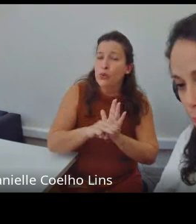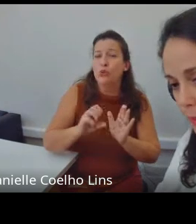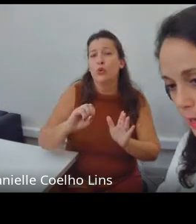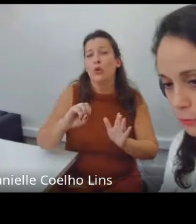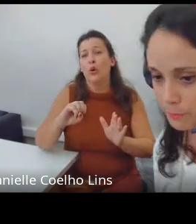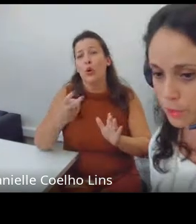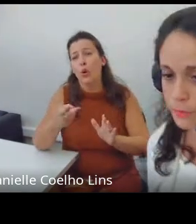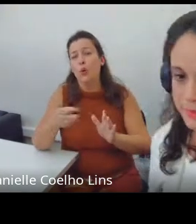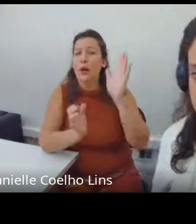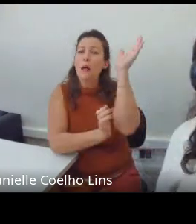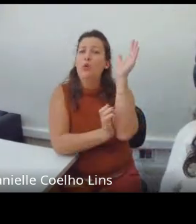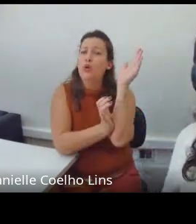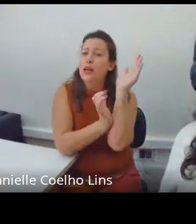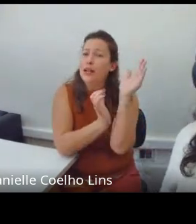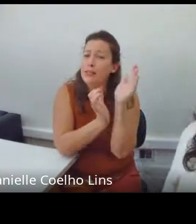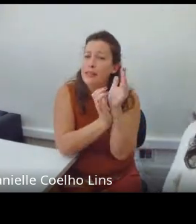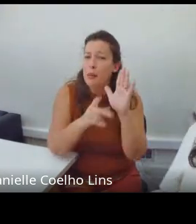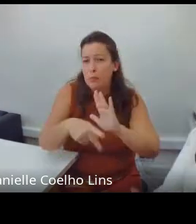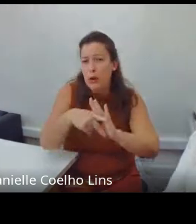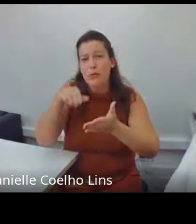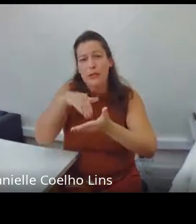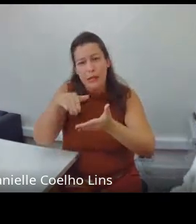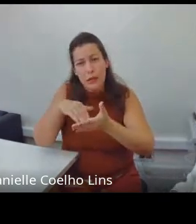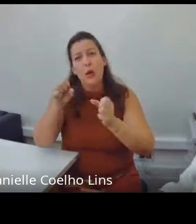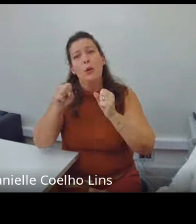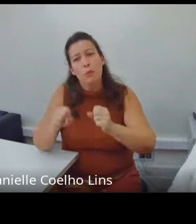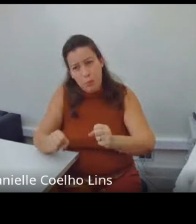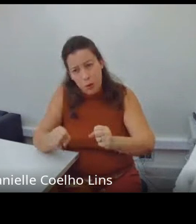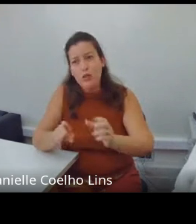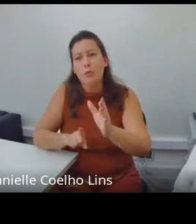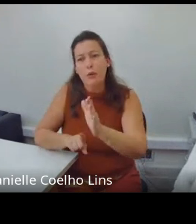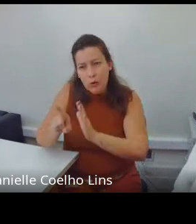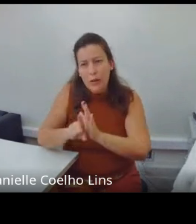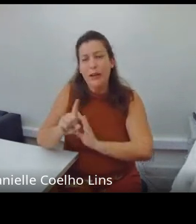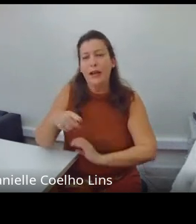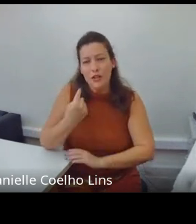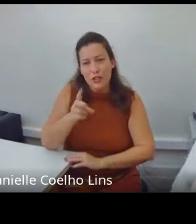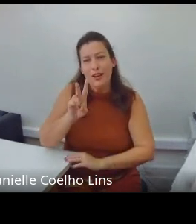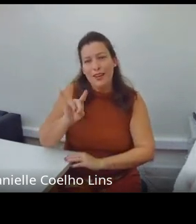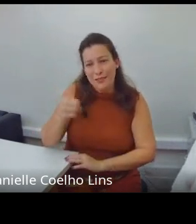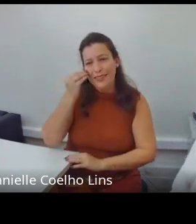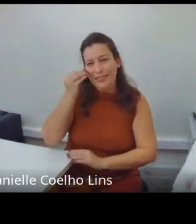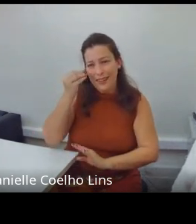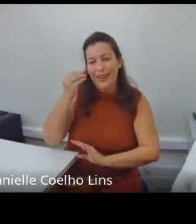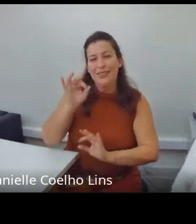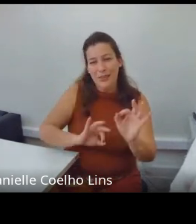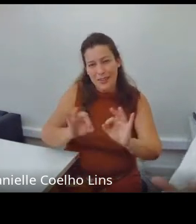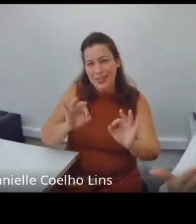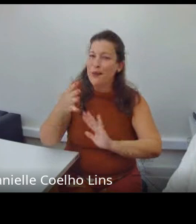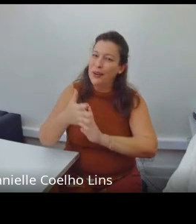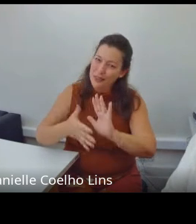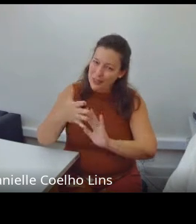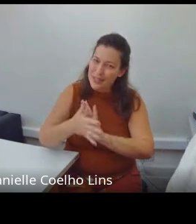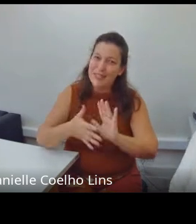parte burocrática mesmo de secretaria. Vocês podem ir fazendo, e aí a gente vai tentar se organizar aqui com a língua de sinais para poder,